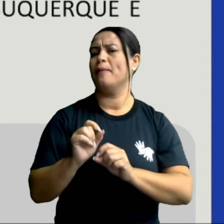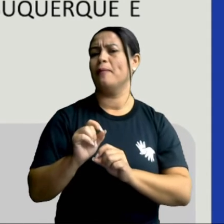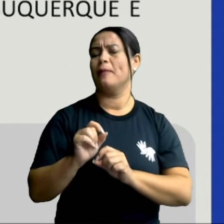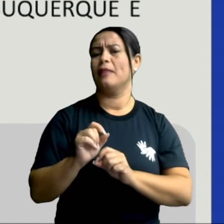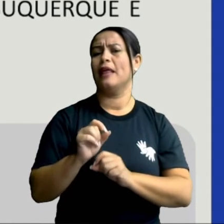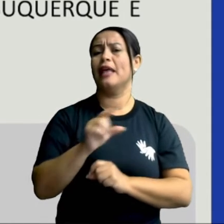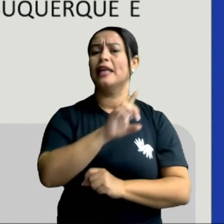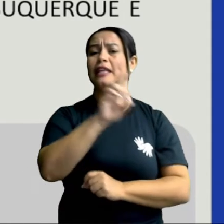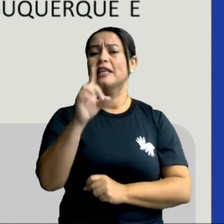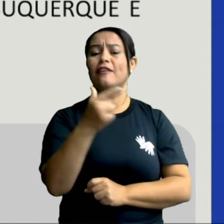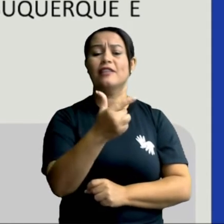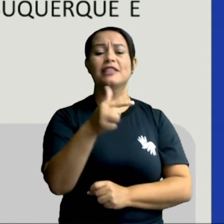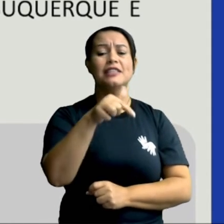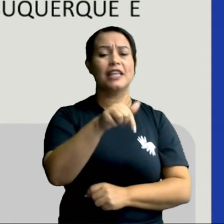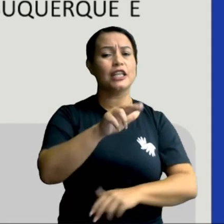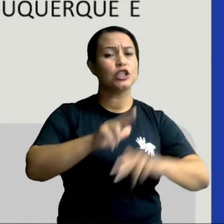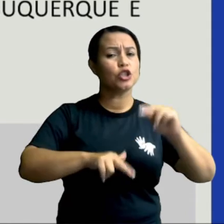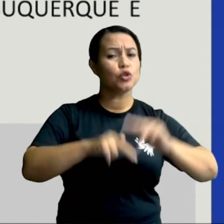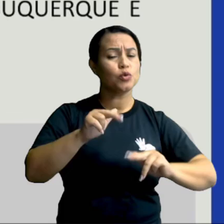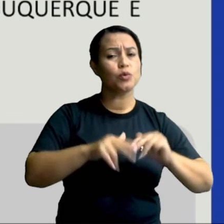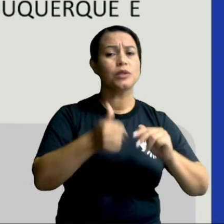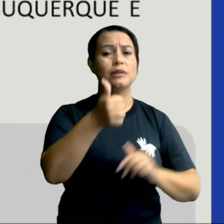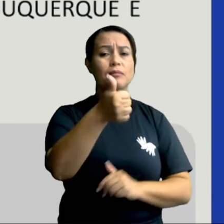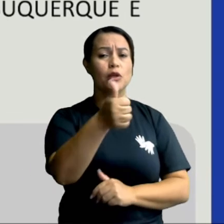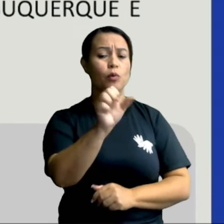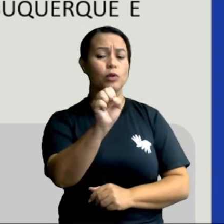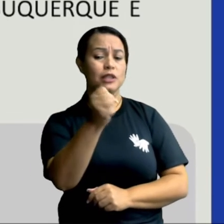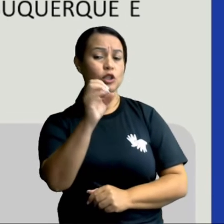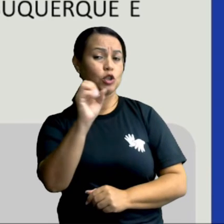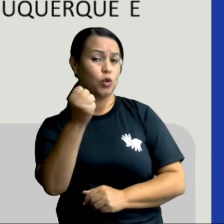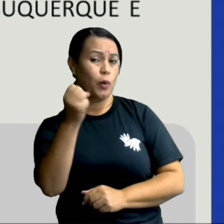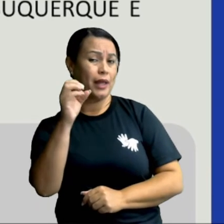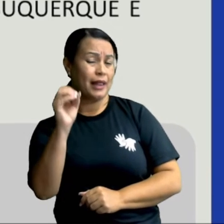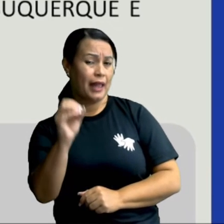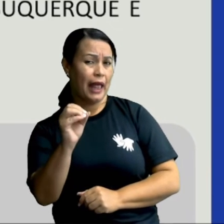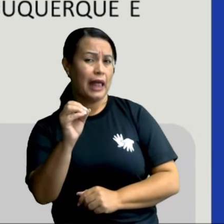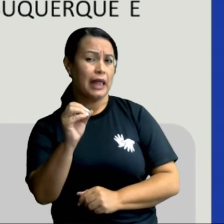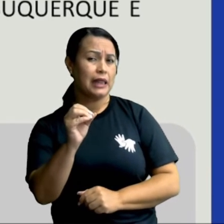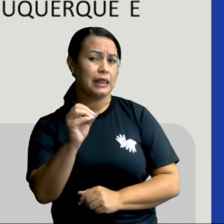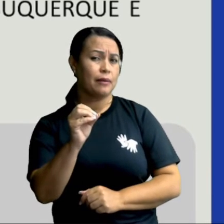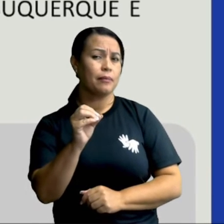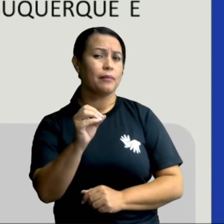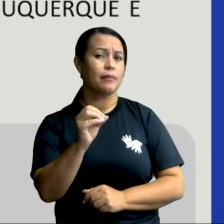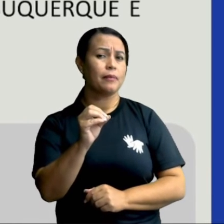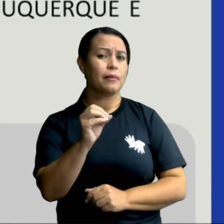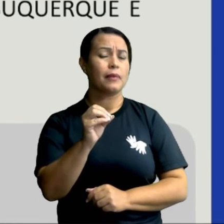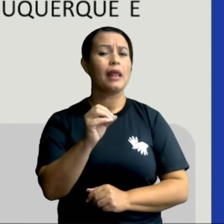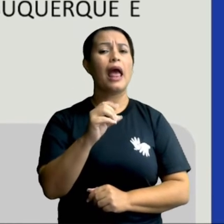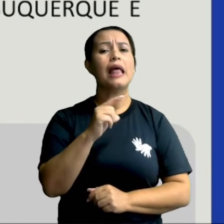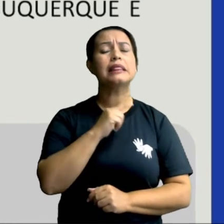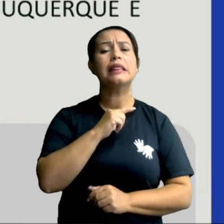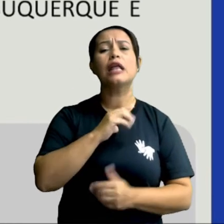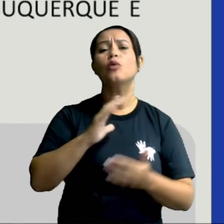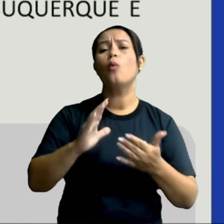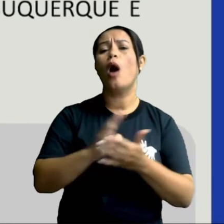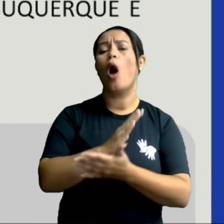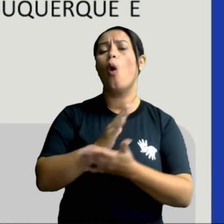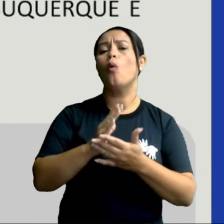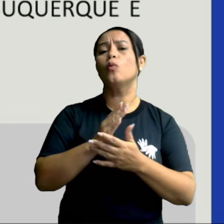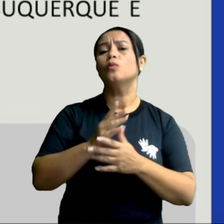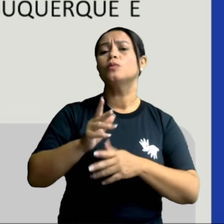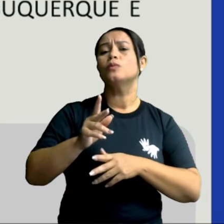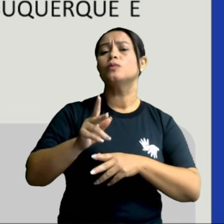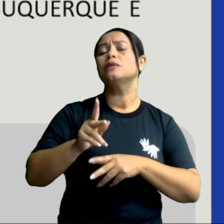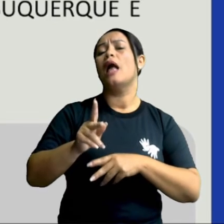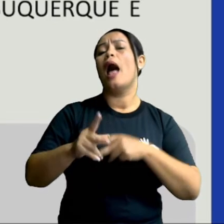27 de junho de 1880, por motivos de lutas partidárias e em véspera das